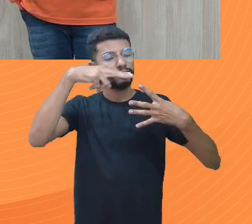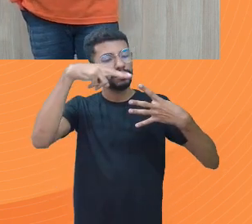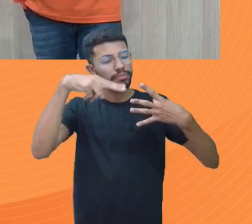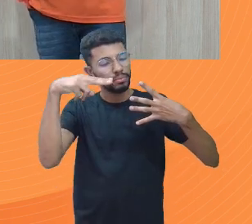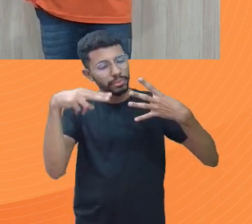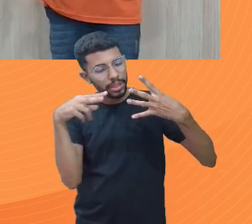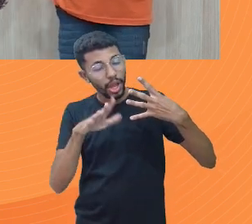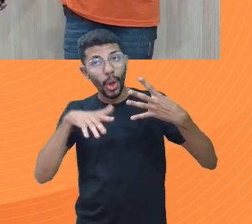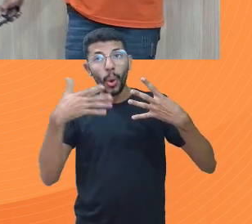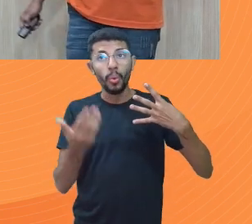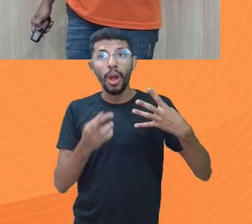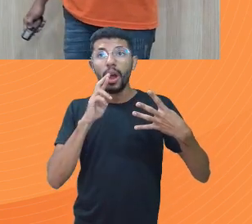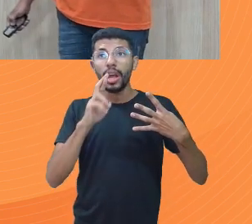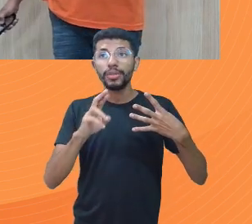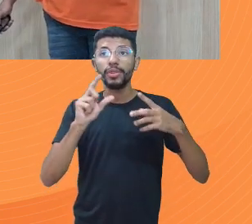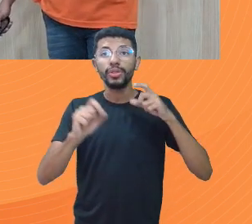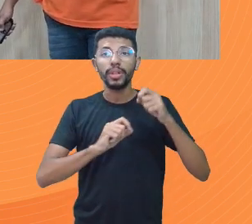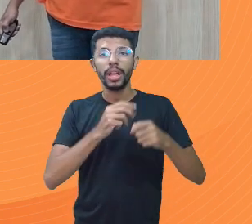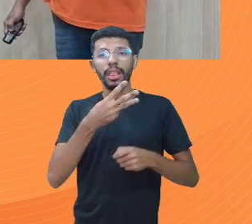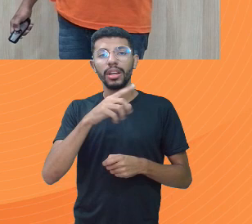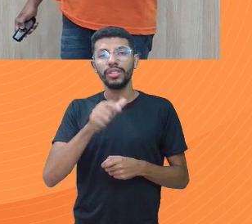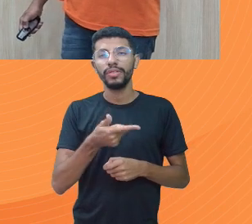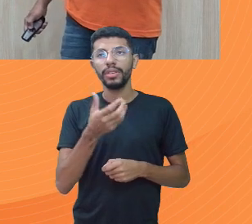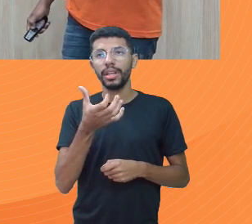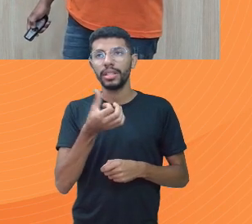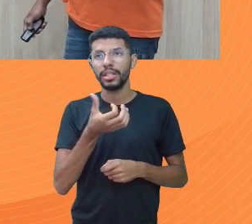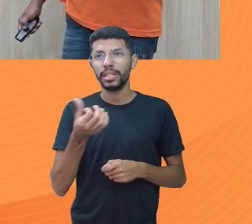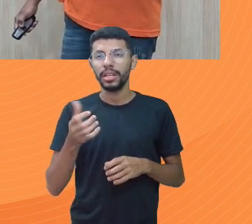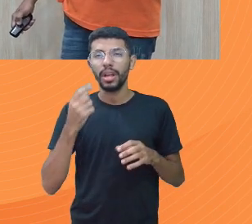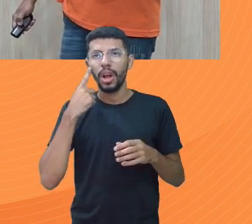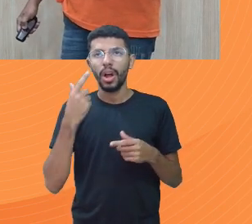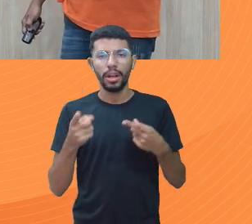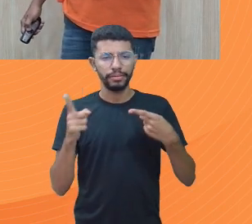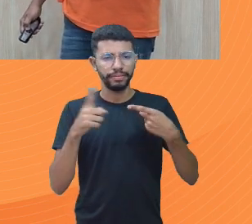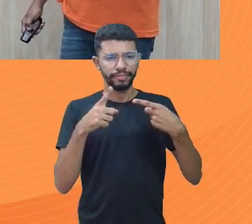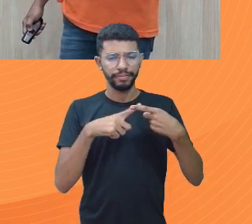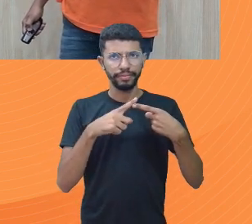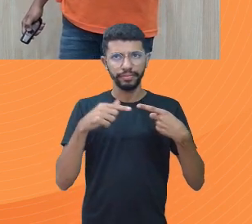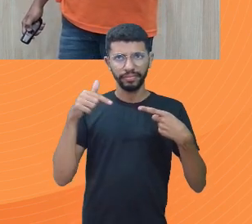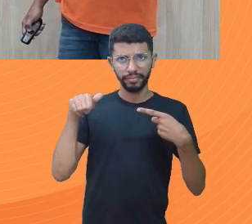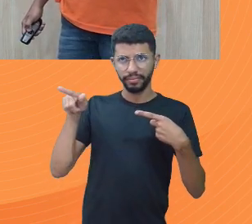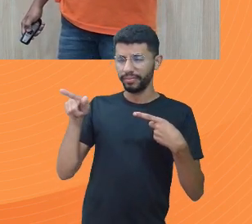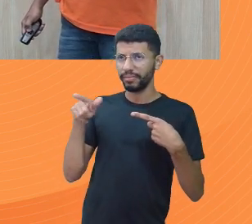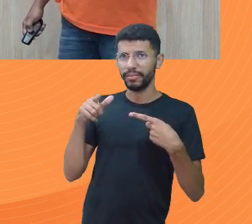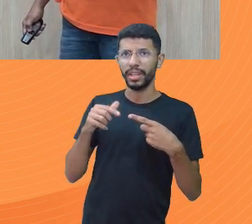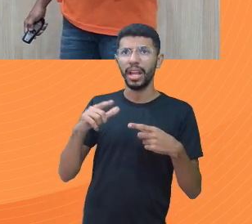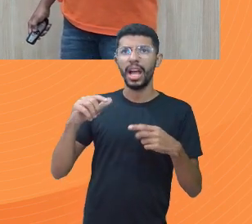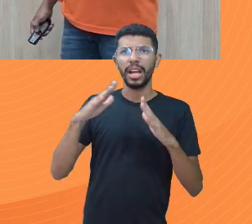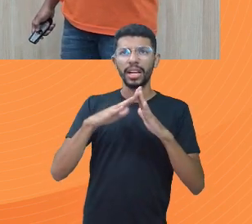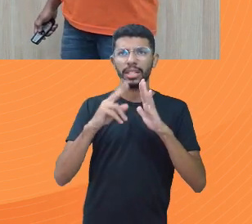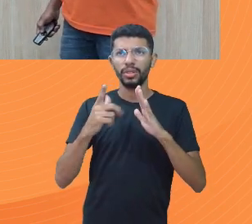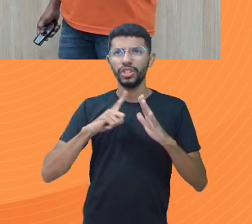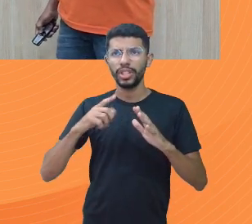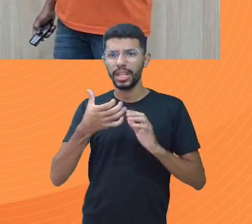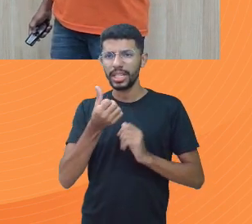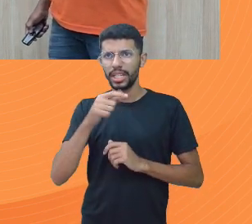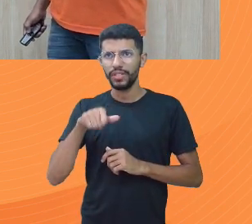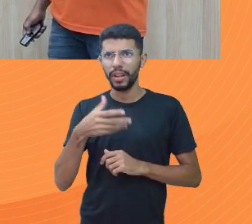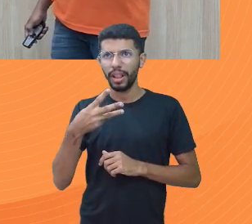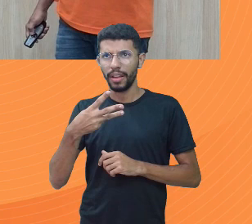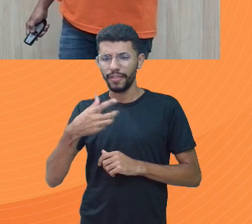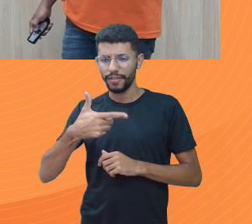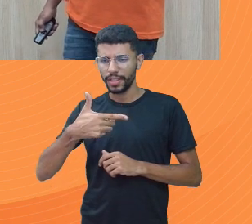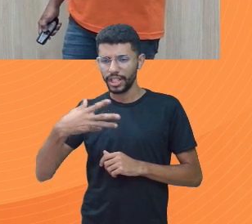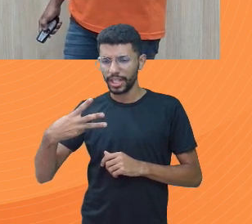resultado 3,66. Então, ó, letra A casa 2 possui 6,23 a